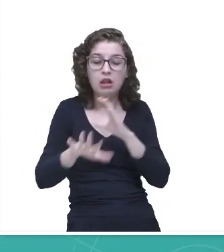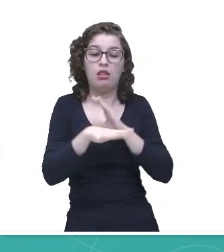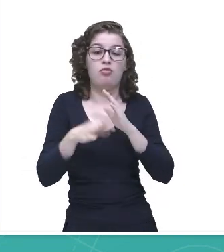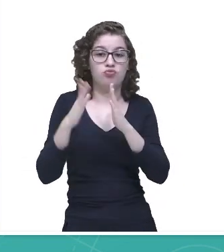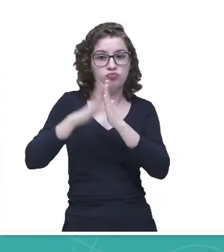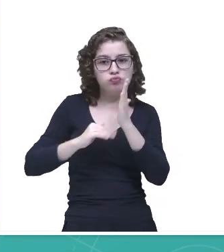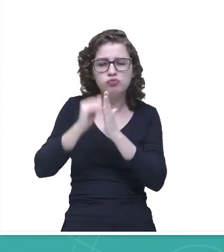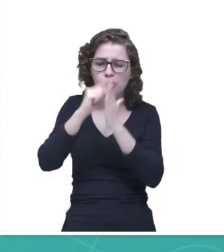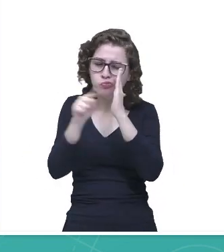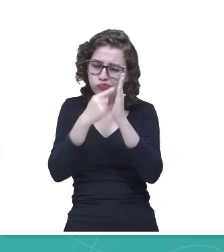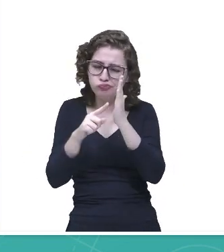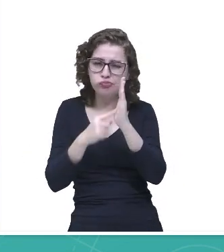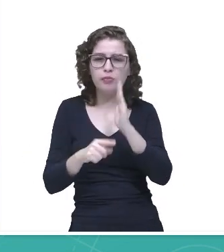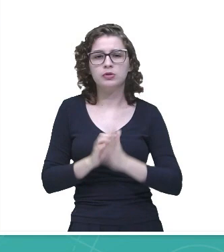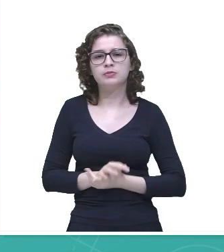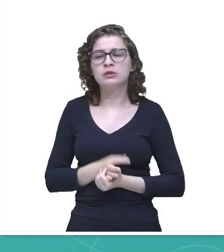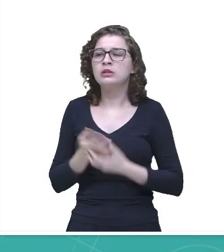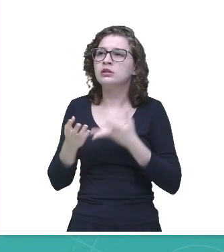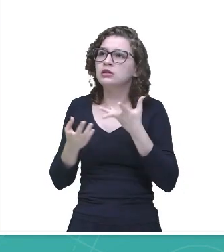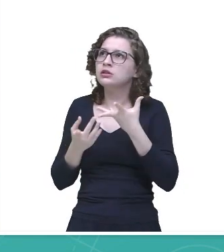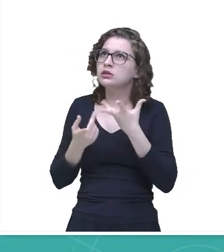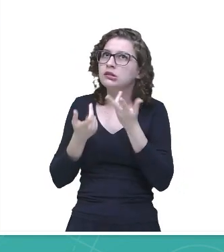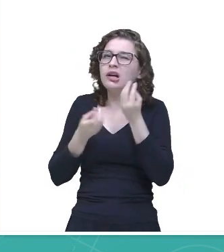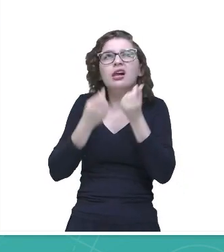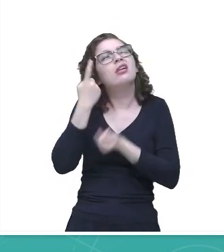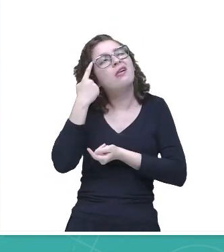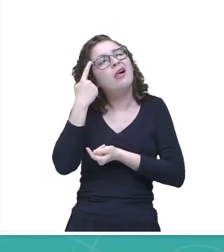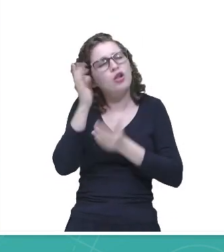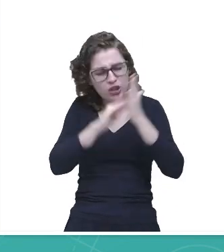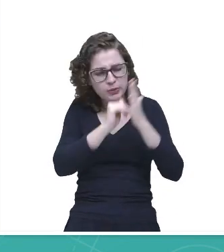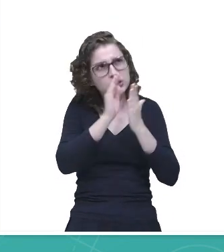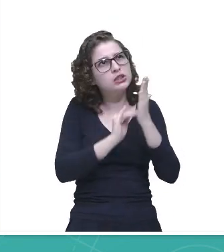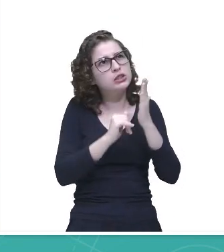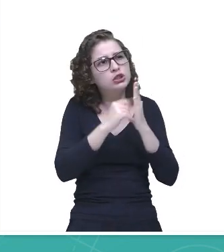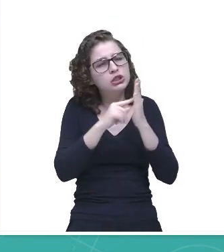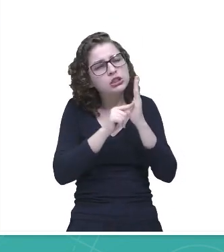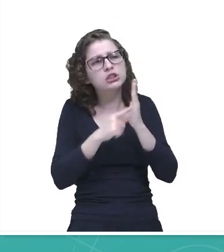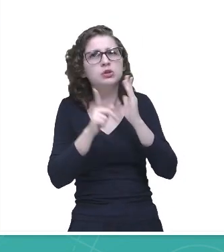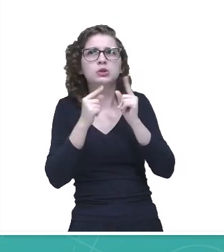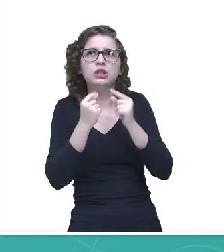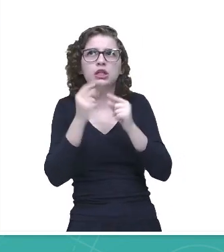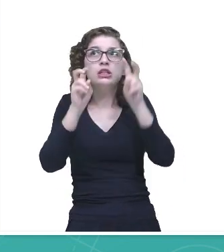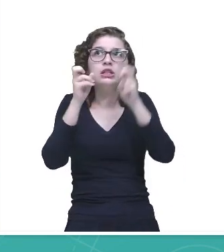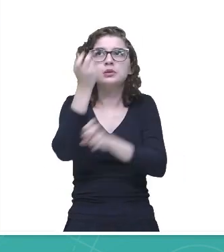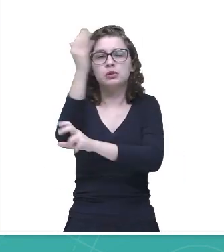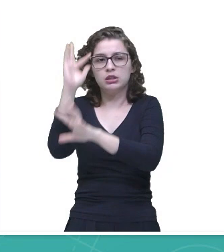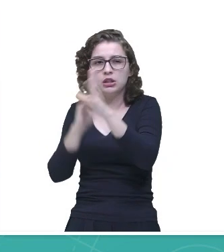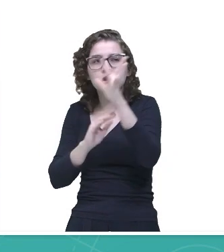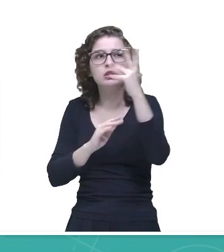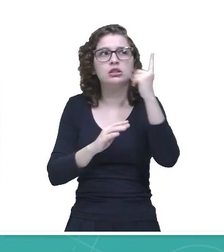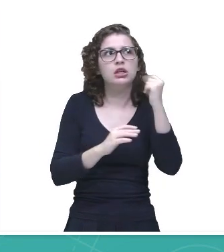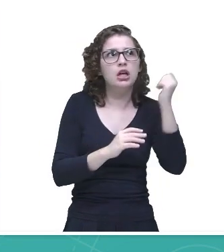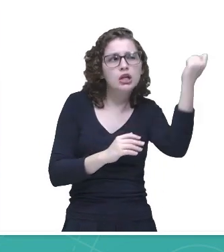falou que era o destaque de temas da natureza, na verdade, especialmente as paisagens, valorizando a luz, a incidência da luz solar